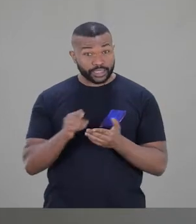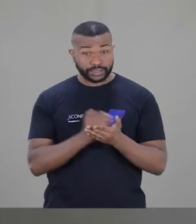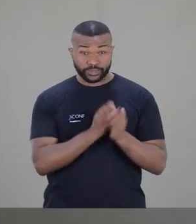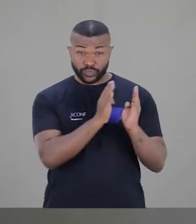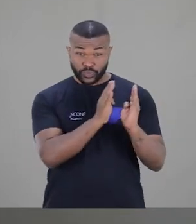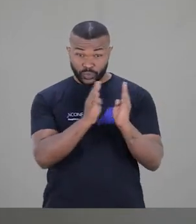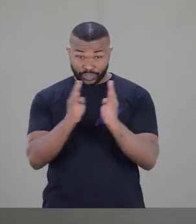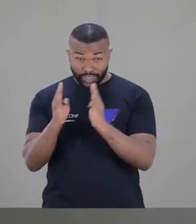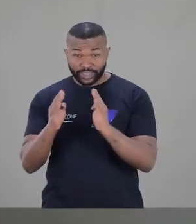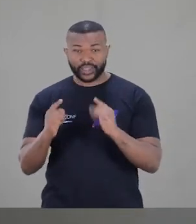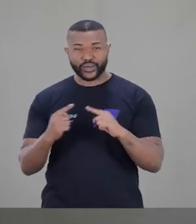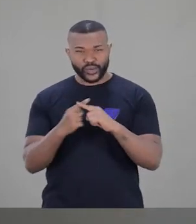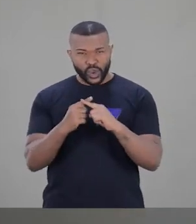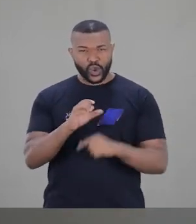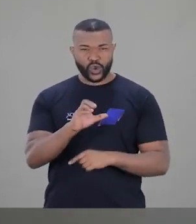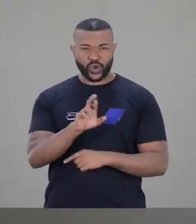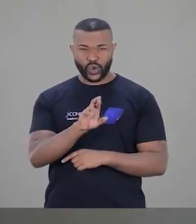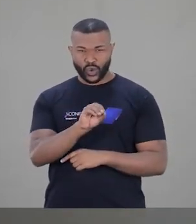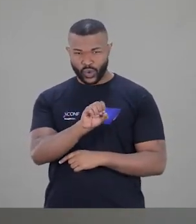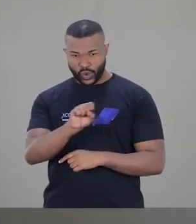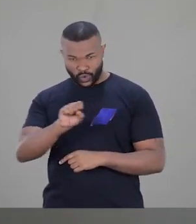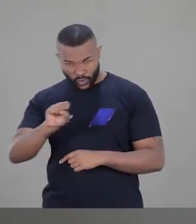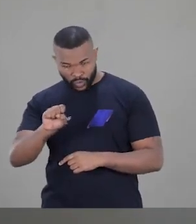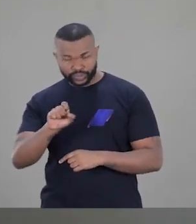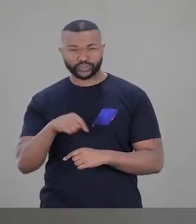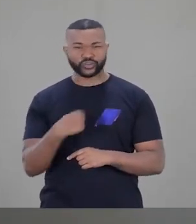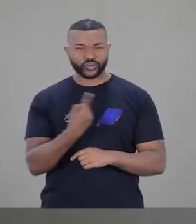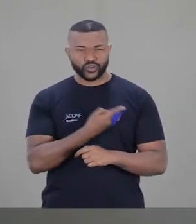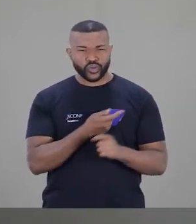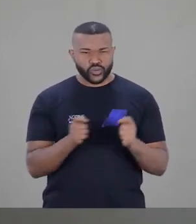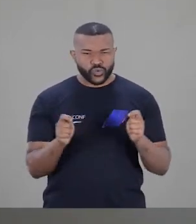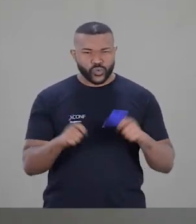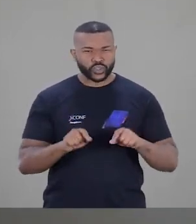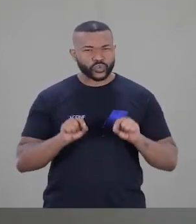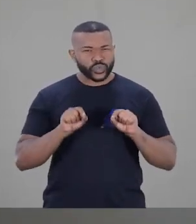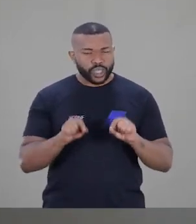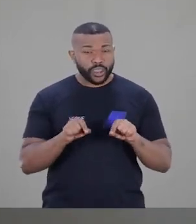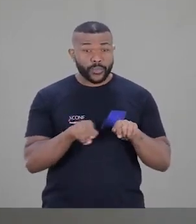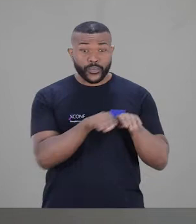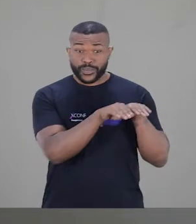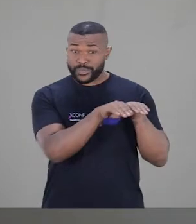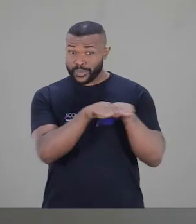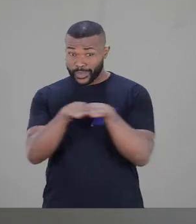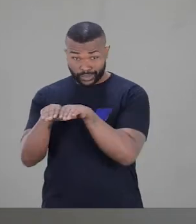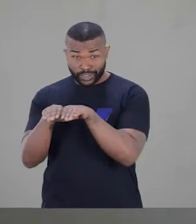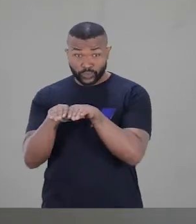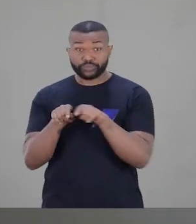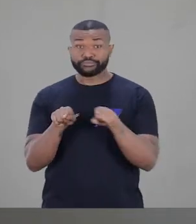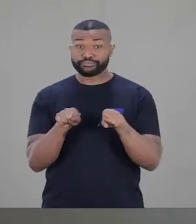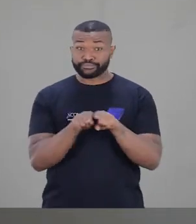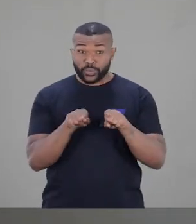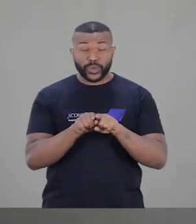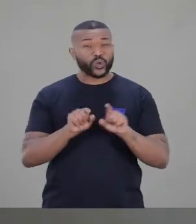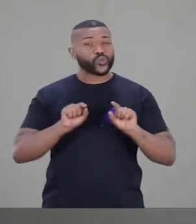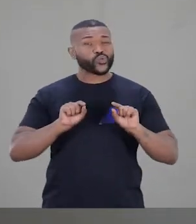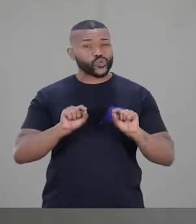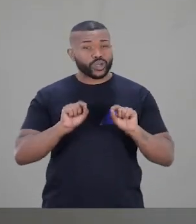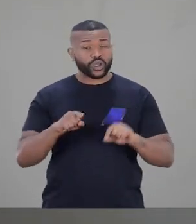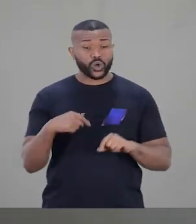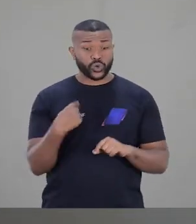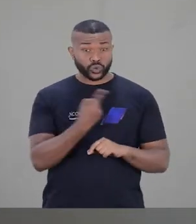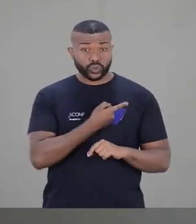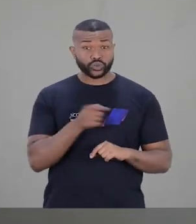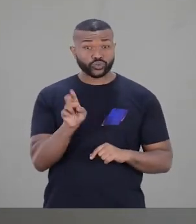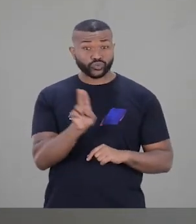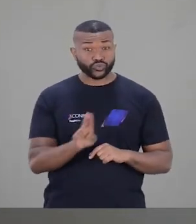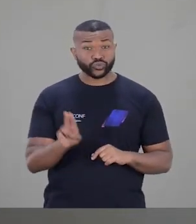Essas bibliotecas cross, ou libs cross, elas possibilitam para a gente padronização. Elas também